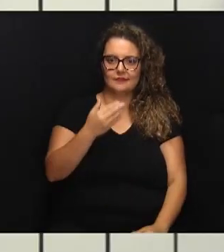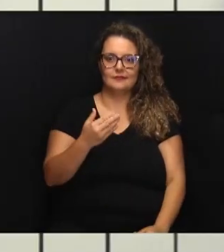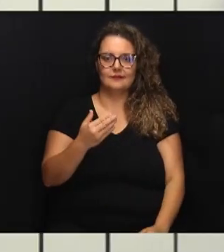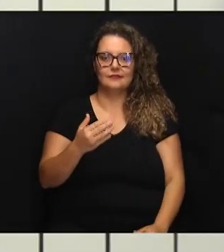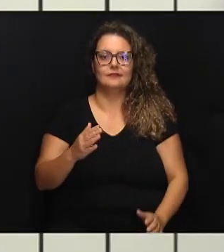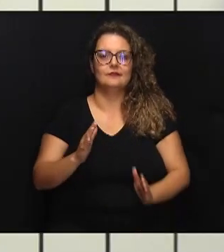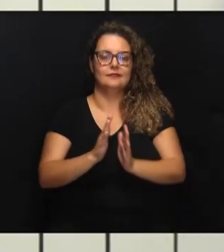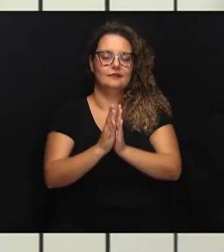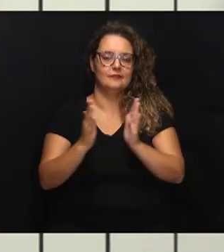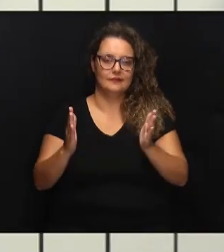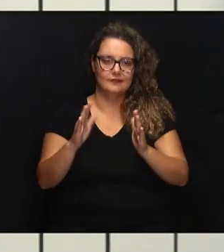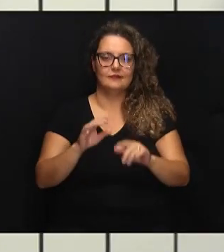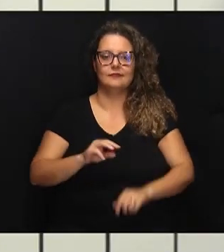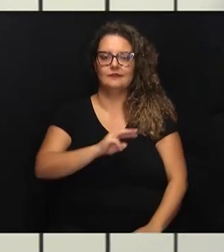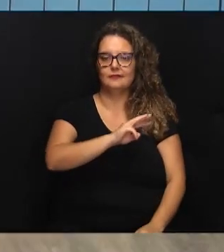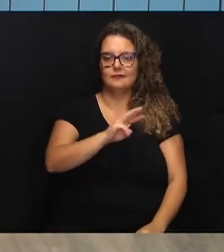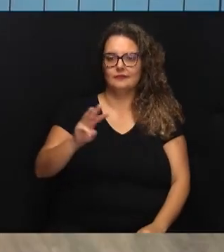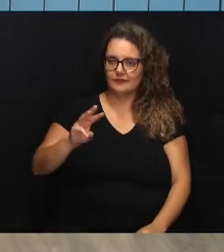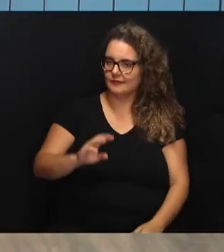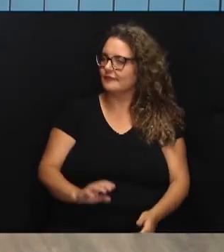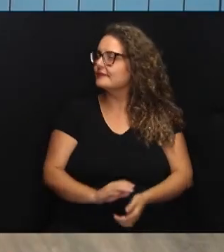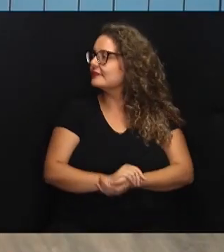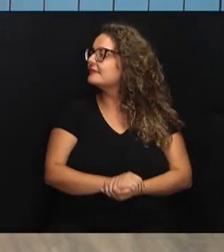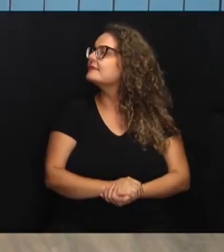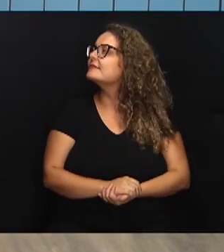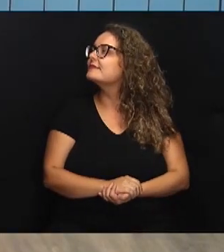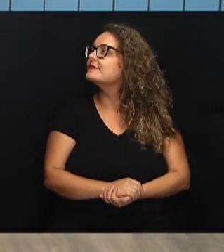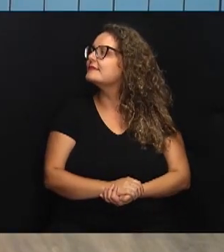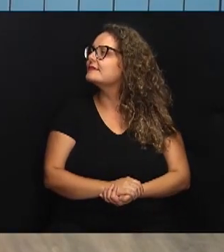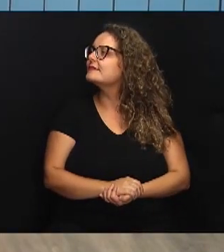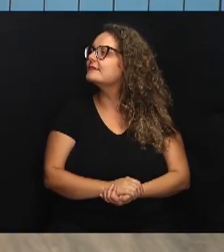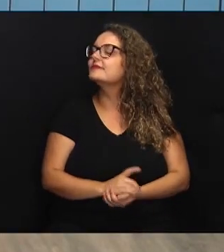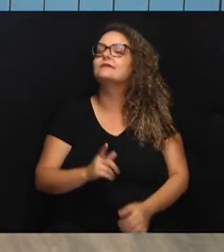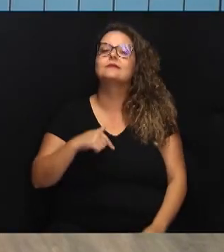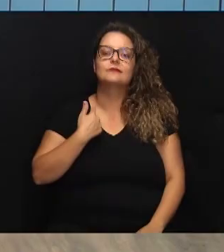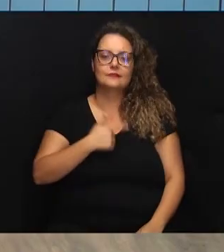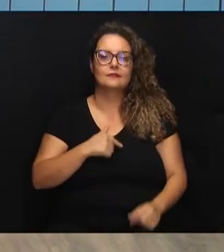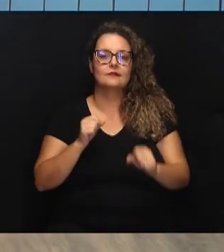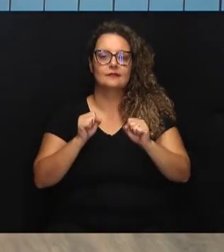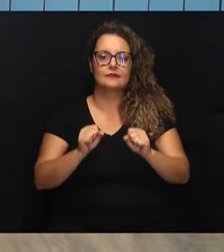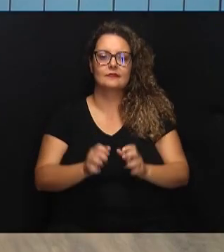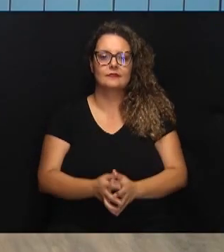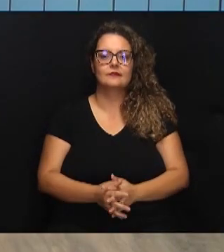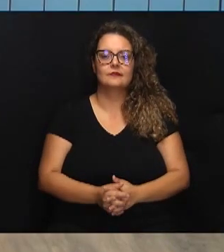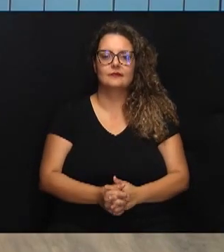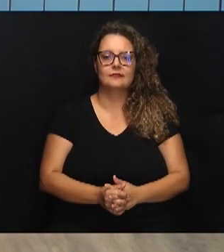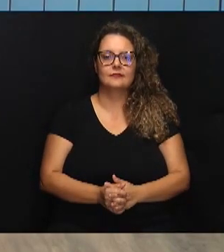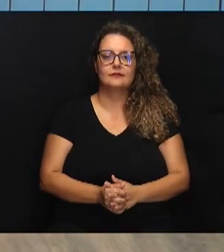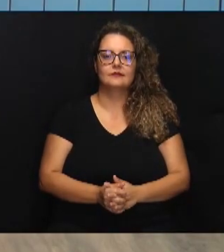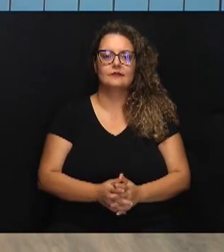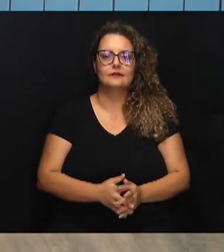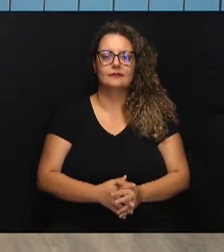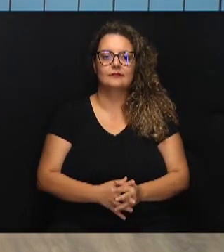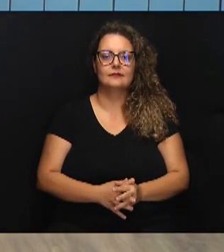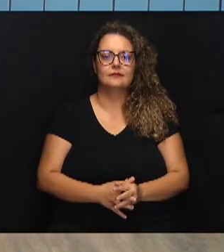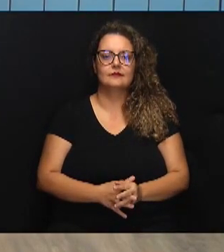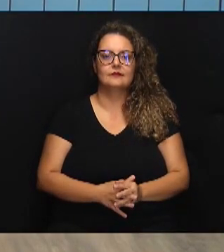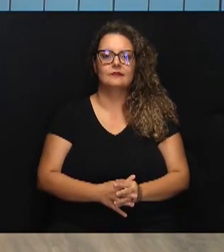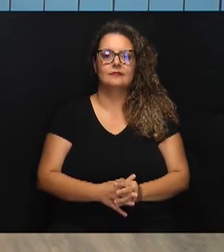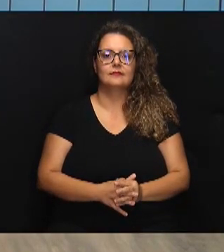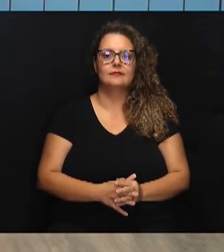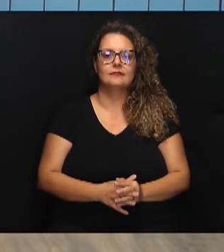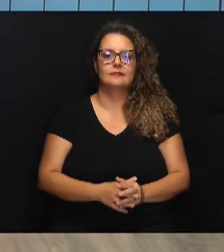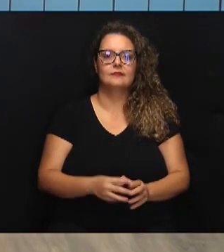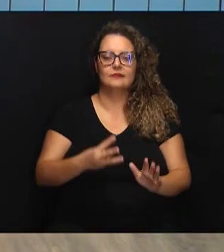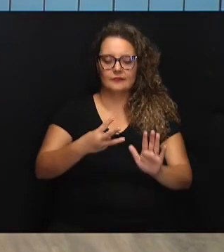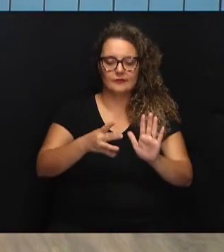colocar na tela os projetos, justamente para que a gente possa mostrar aí que são esses 3 projetos. A